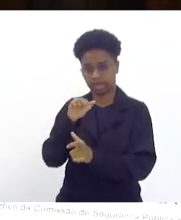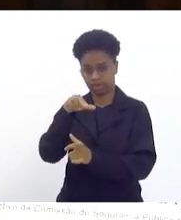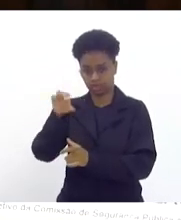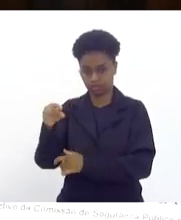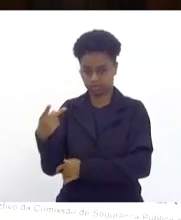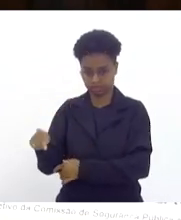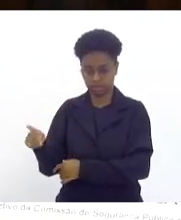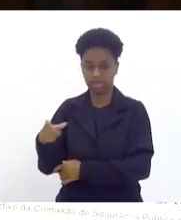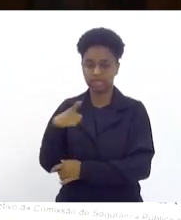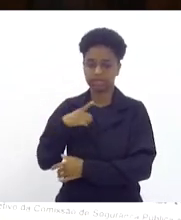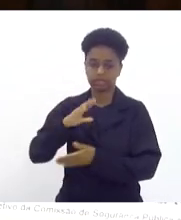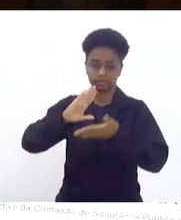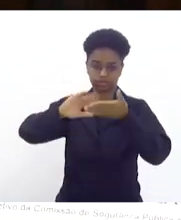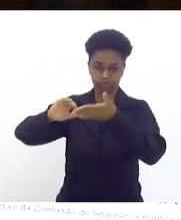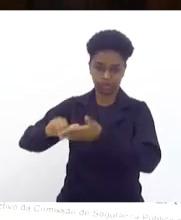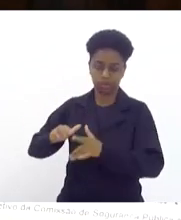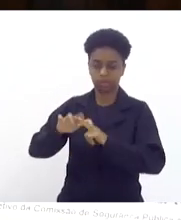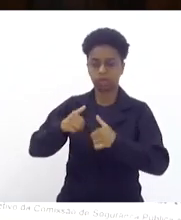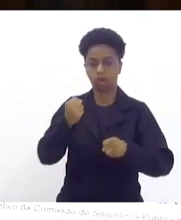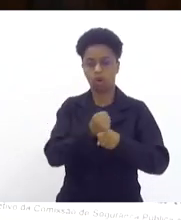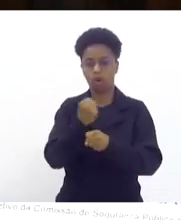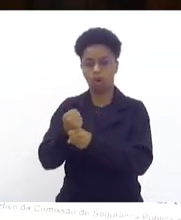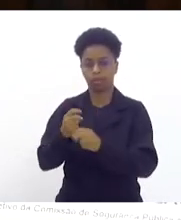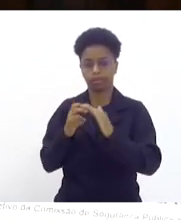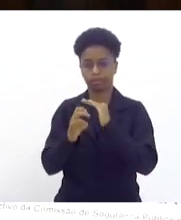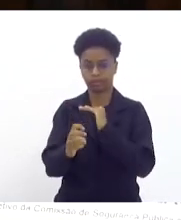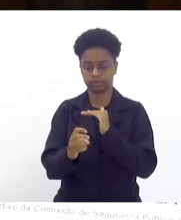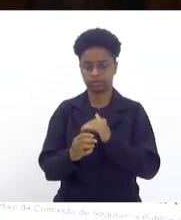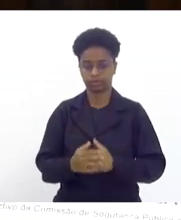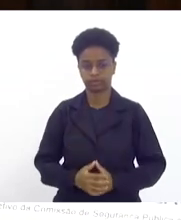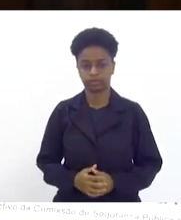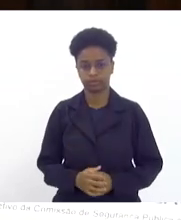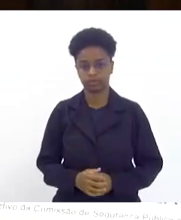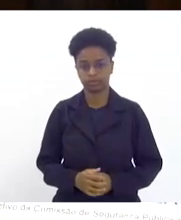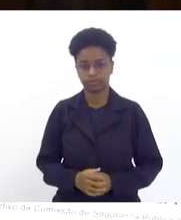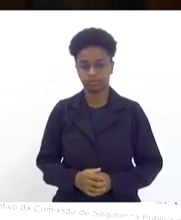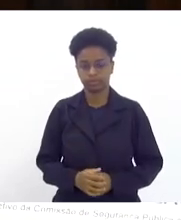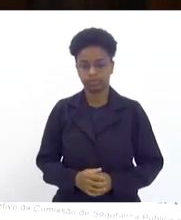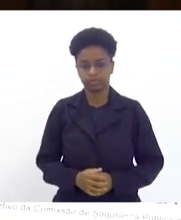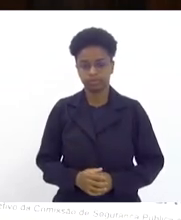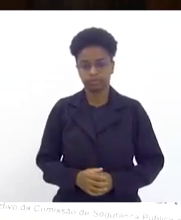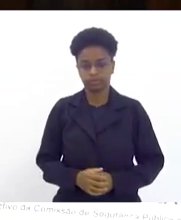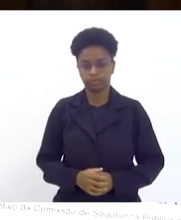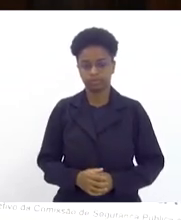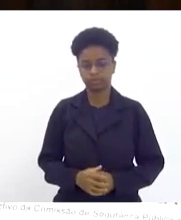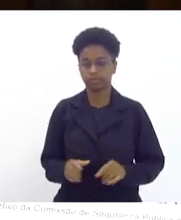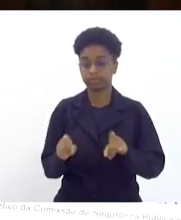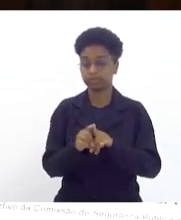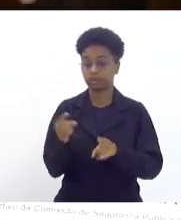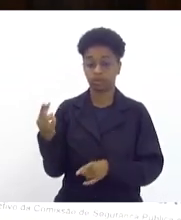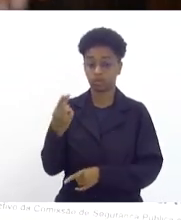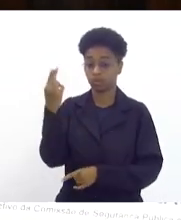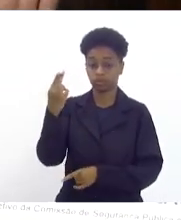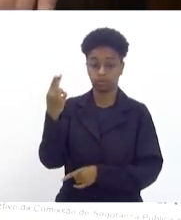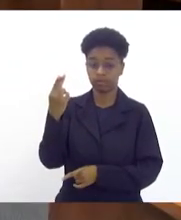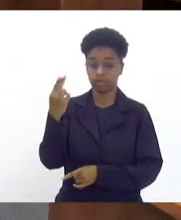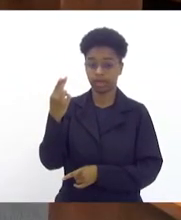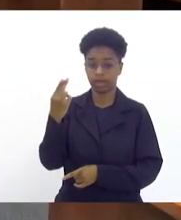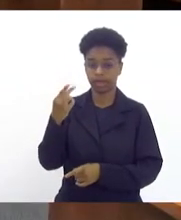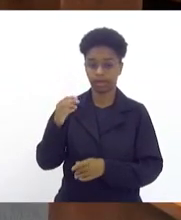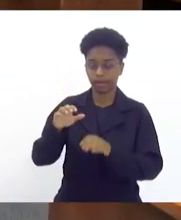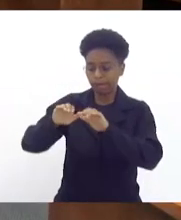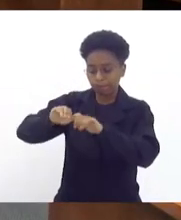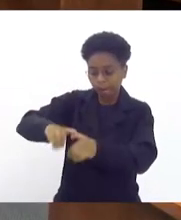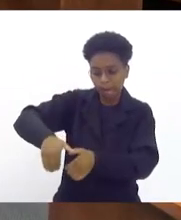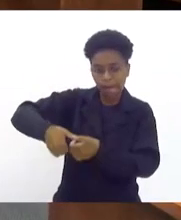foram desapropriados para a obra do metrô Coronel Brás eles também não tem possibilidade de se fazer fundação nesses